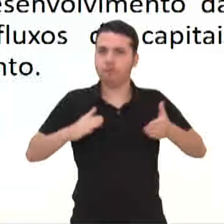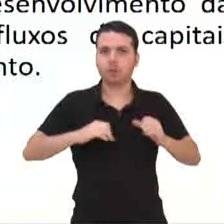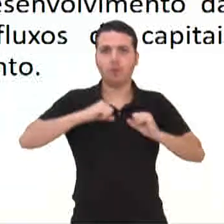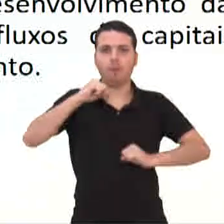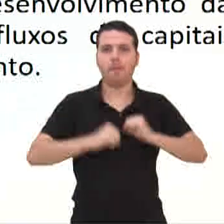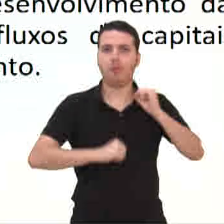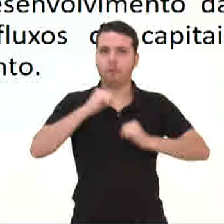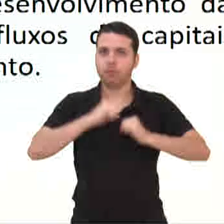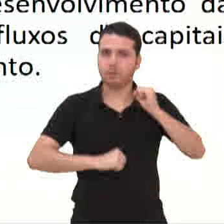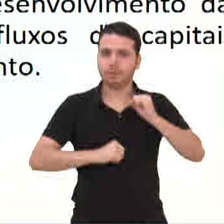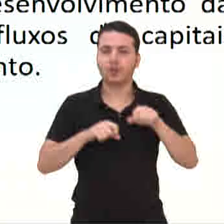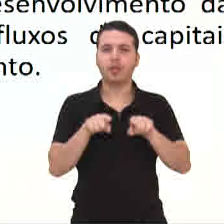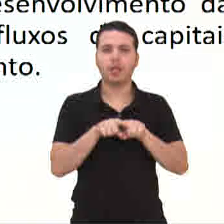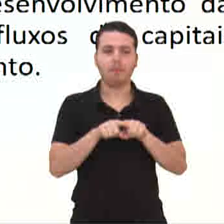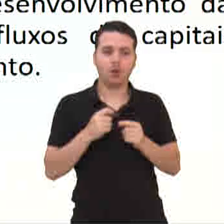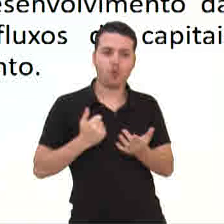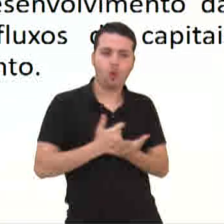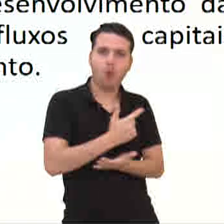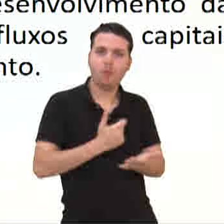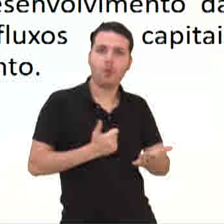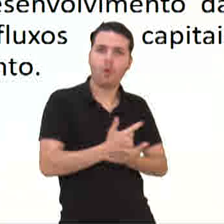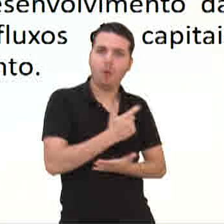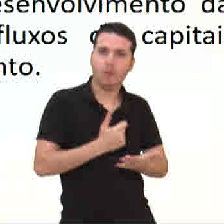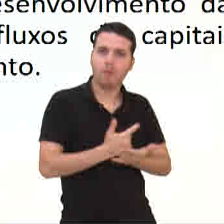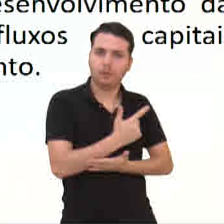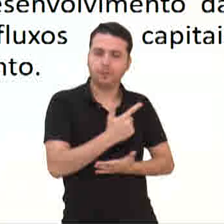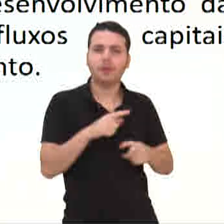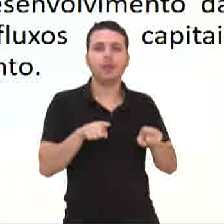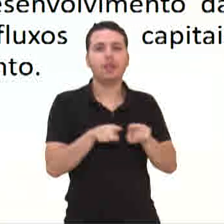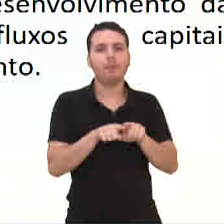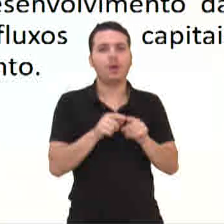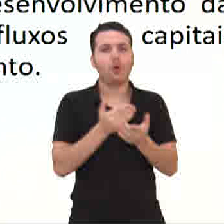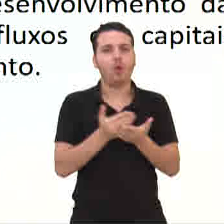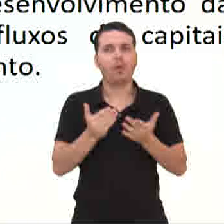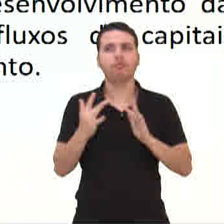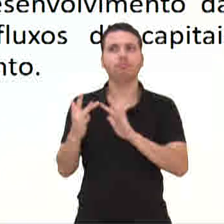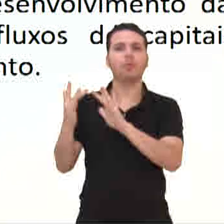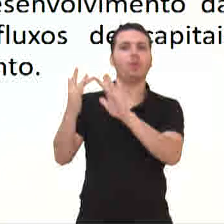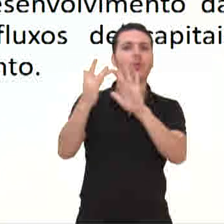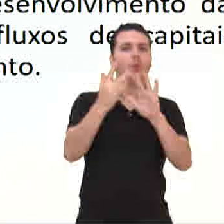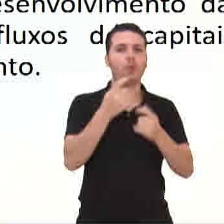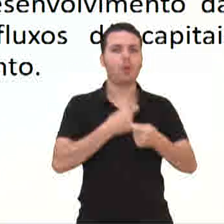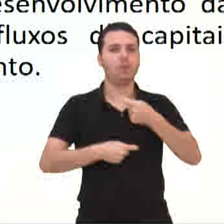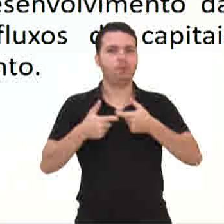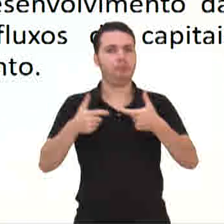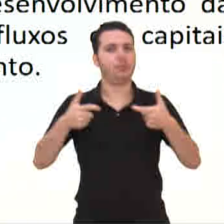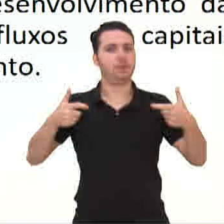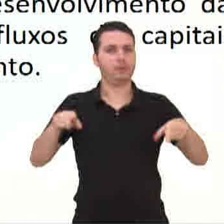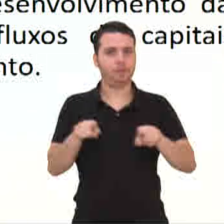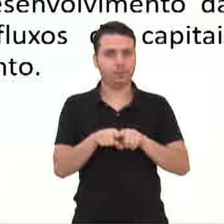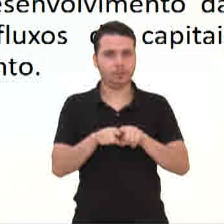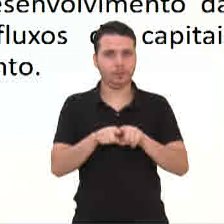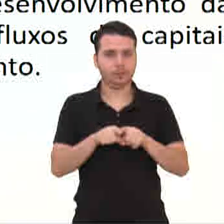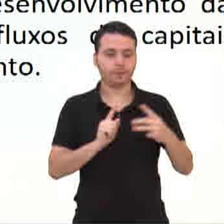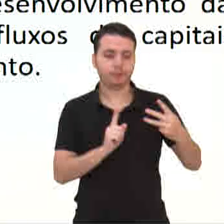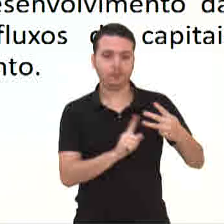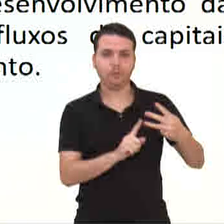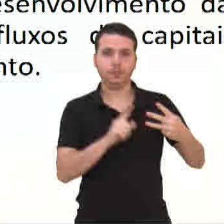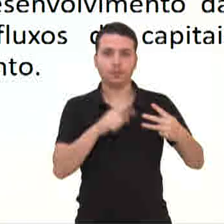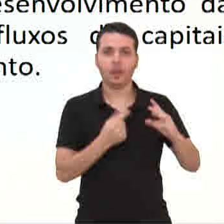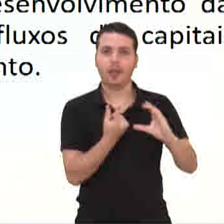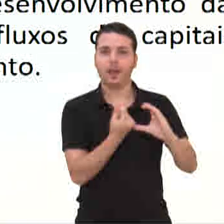produtividade e do mercado consumidor e a ampliação das relações comerciais. Na fase 3, então, o capitalismo financeiro